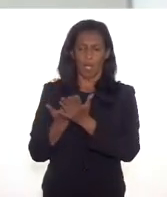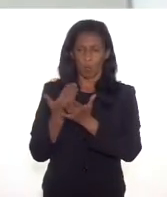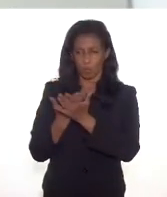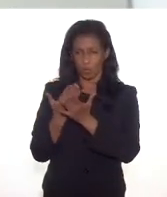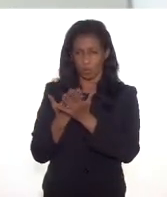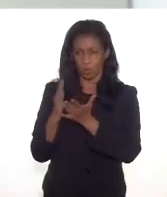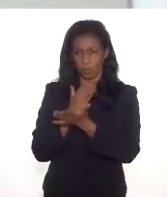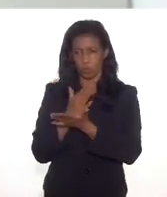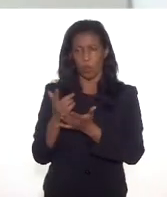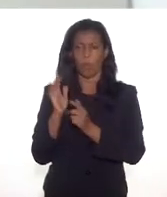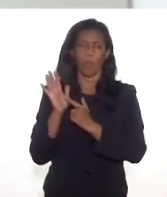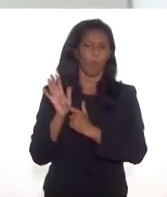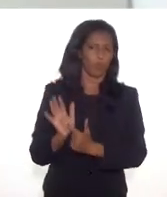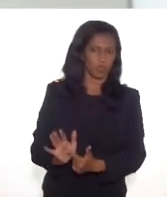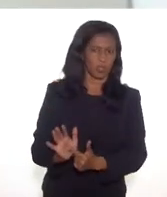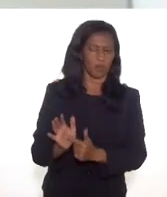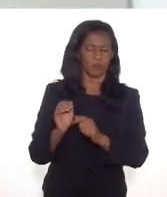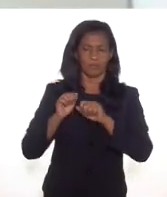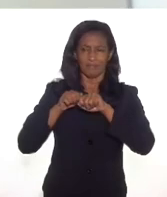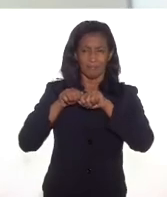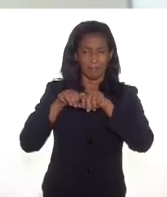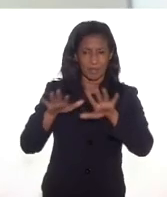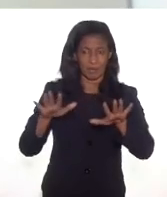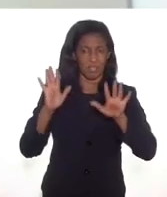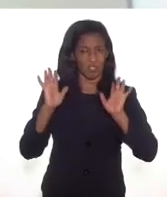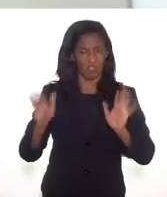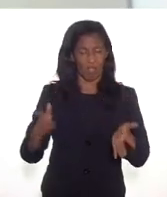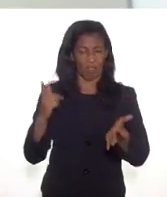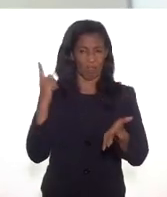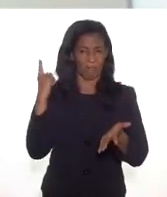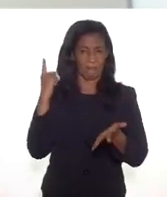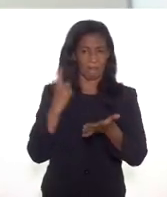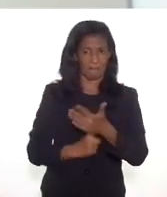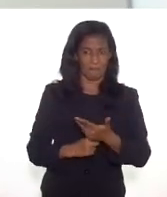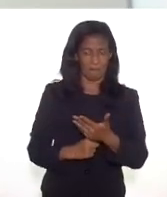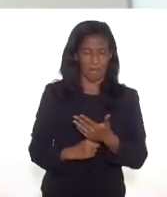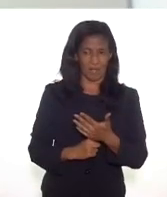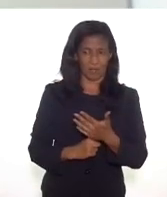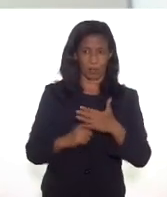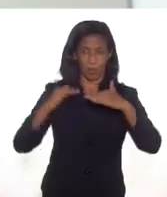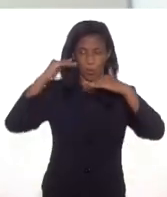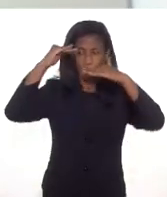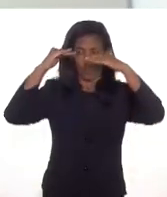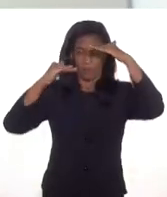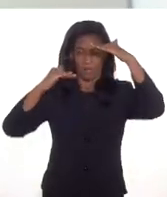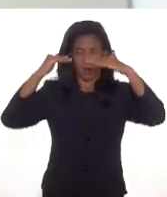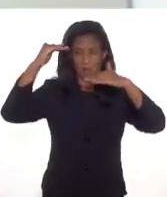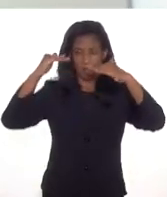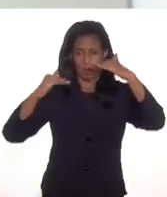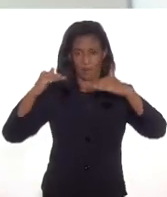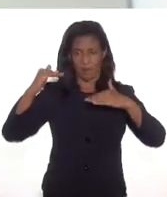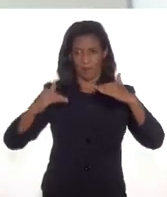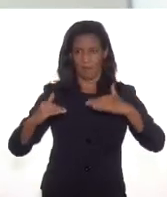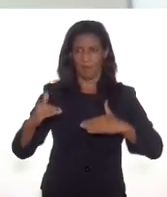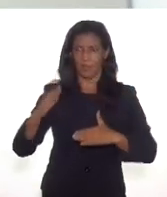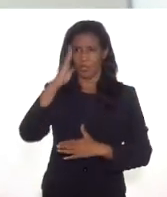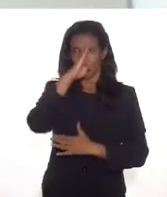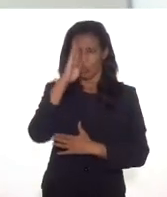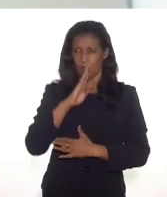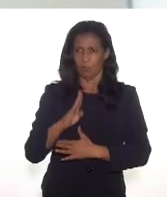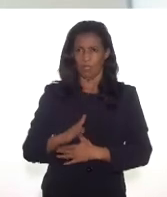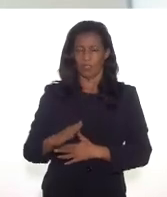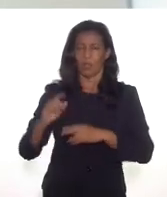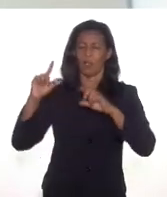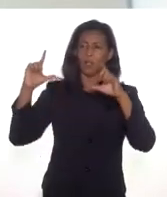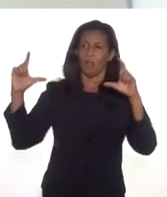a pandemia já teve um impacto na pirâmide demográfica do Brasil, fazendo com que a gente tenha uma redução